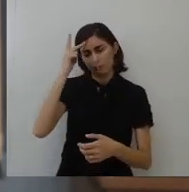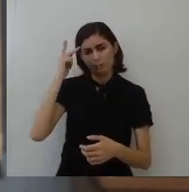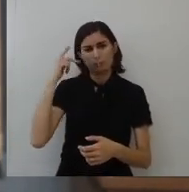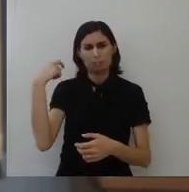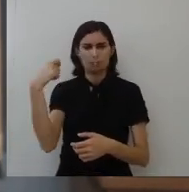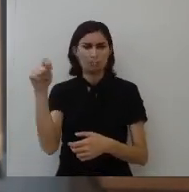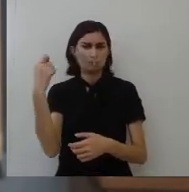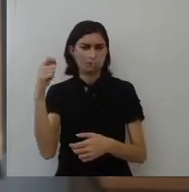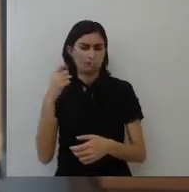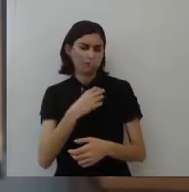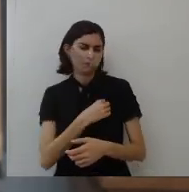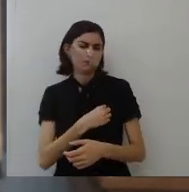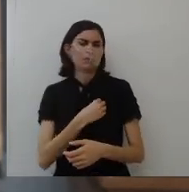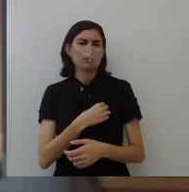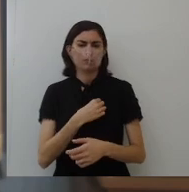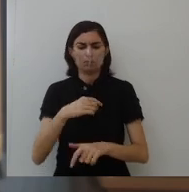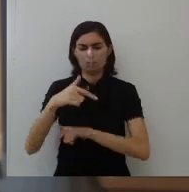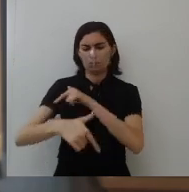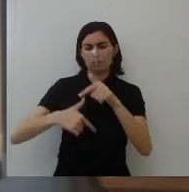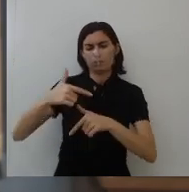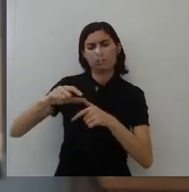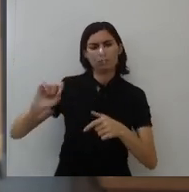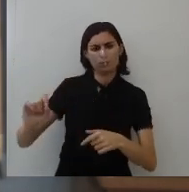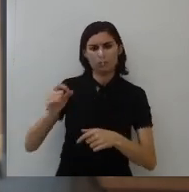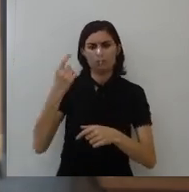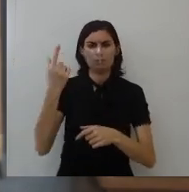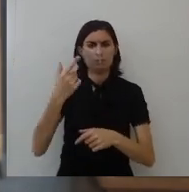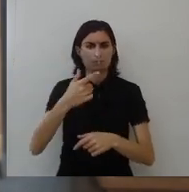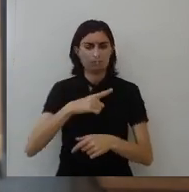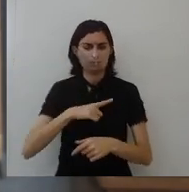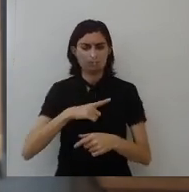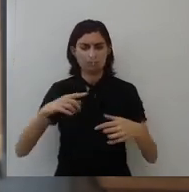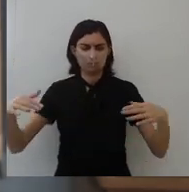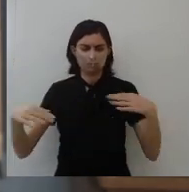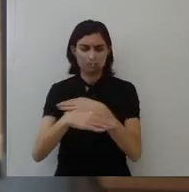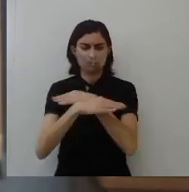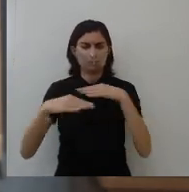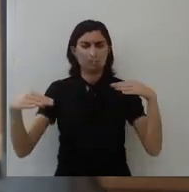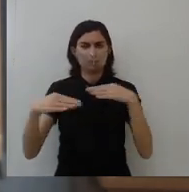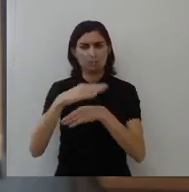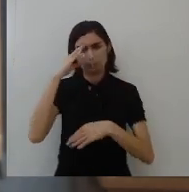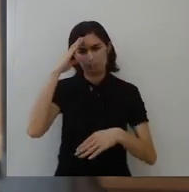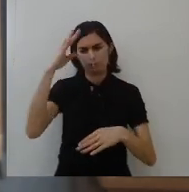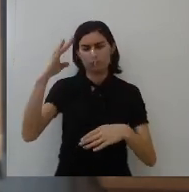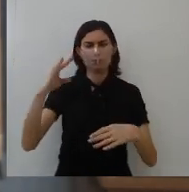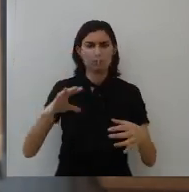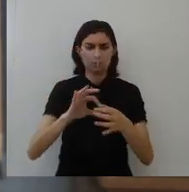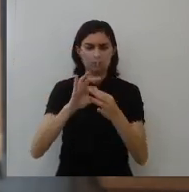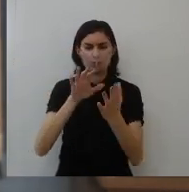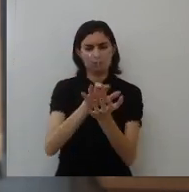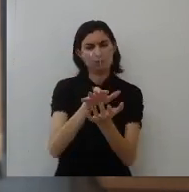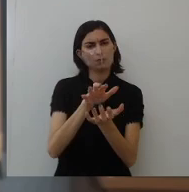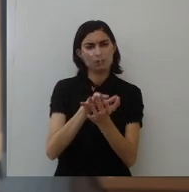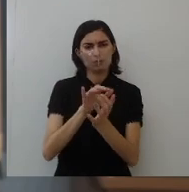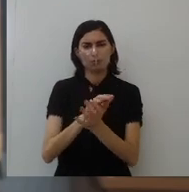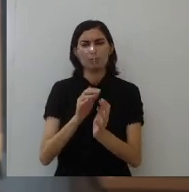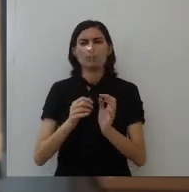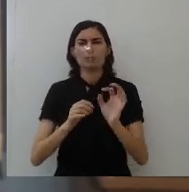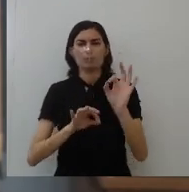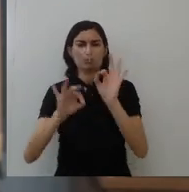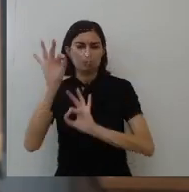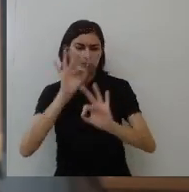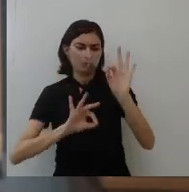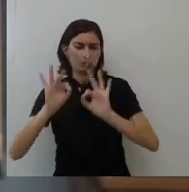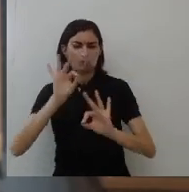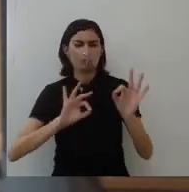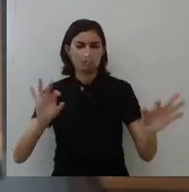Lima também vive e trabalha em Olinda. Você tem uma avenida principal que liga Recife. Então você tem um compartilhamento de infraestrutura